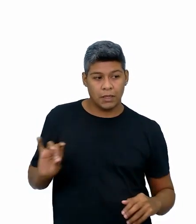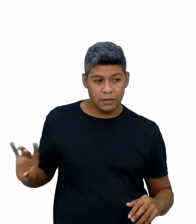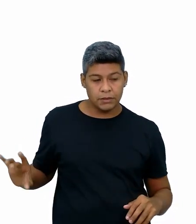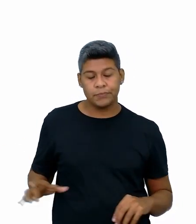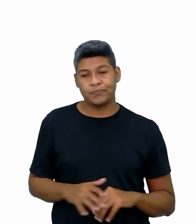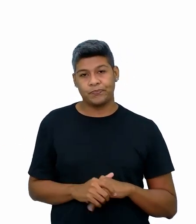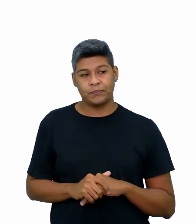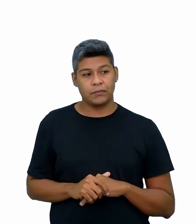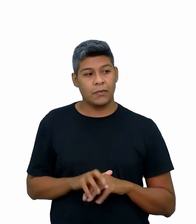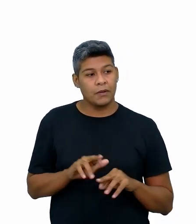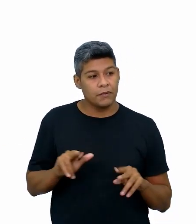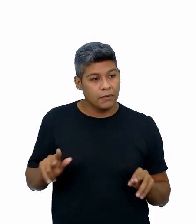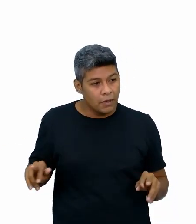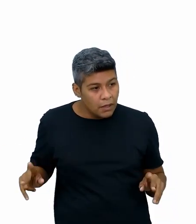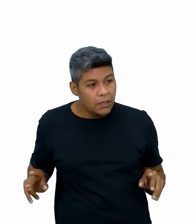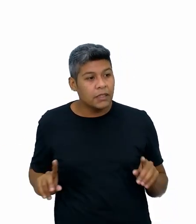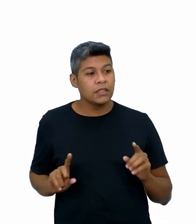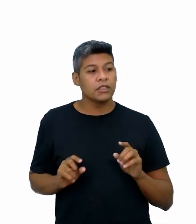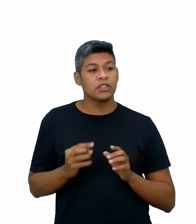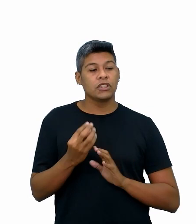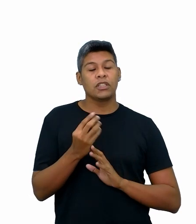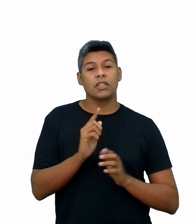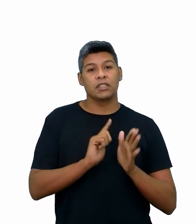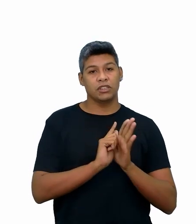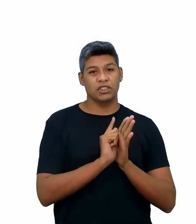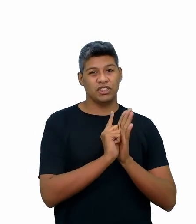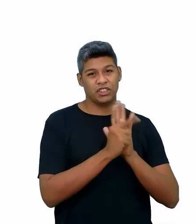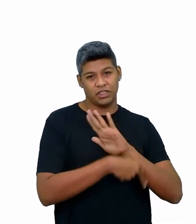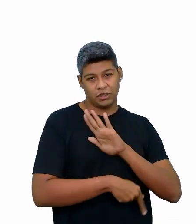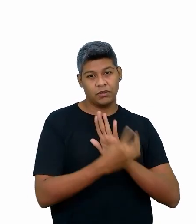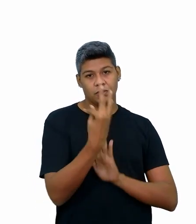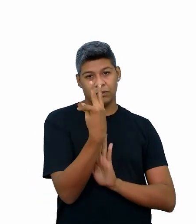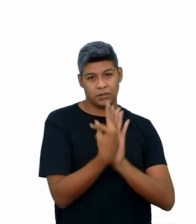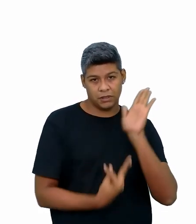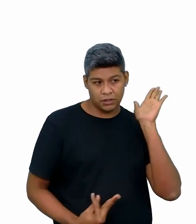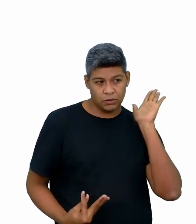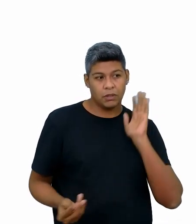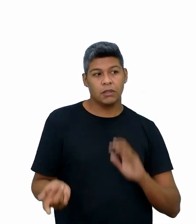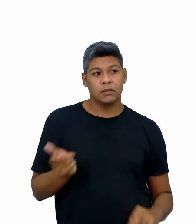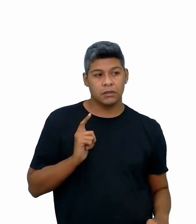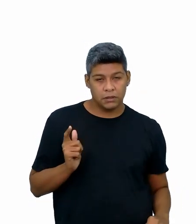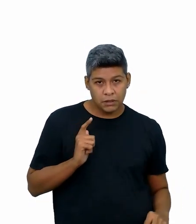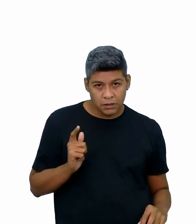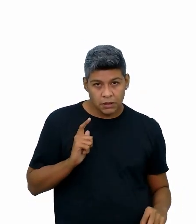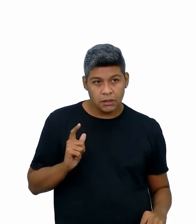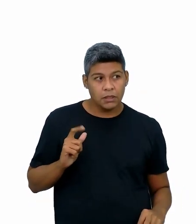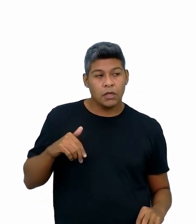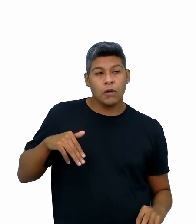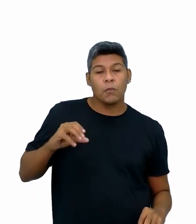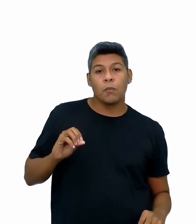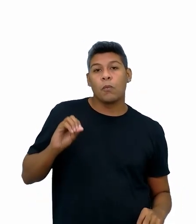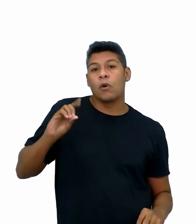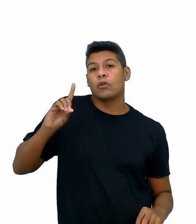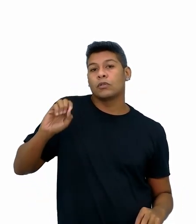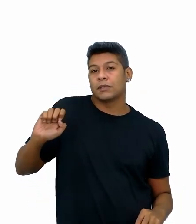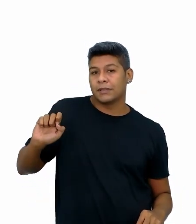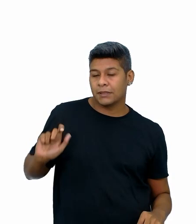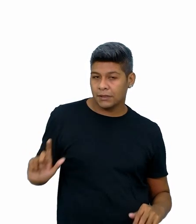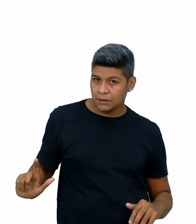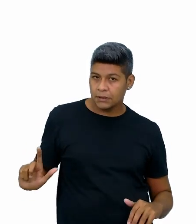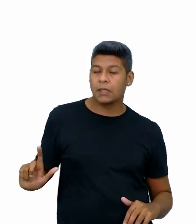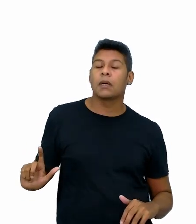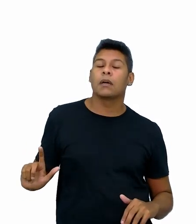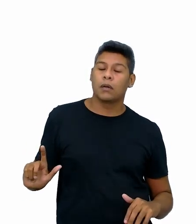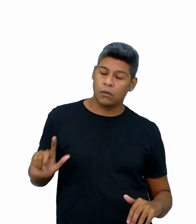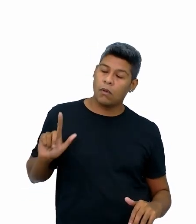os vários gêneros textuais, né, escritos, orais, digitais, multimodais e multissemióticos, que hoje